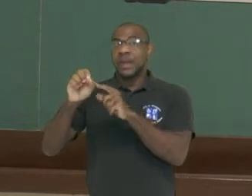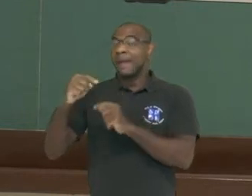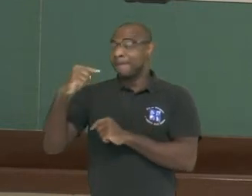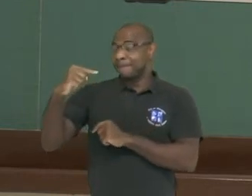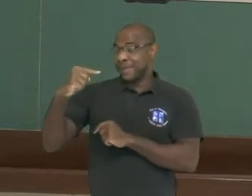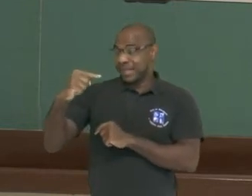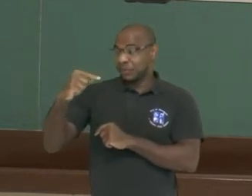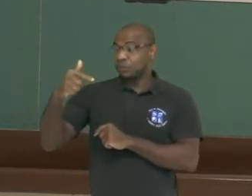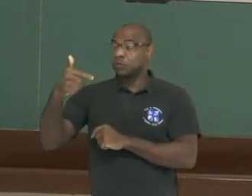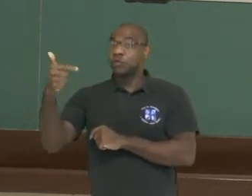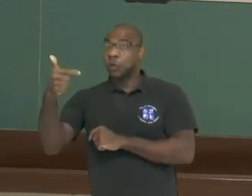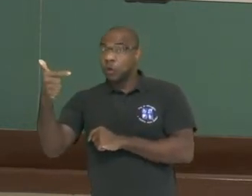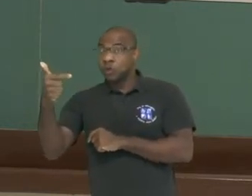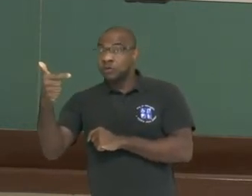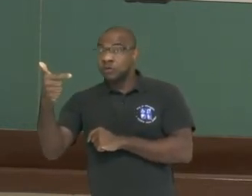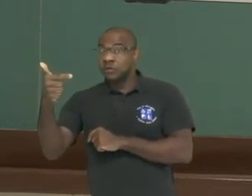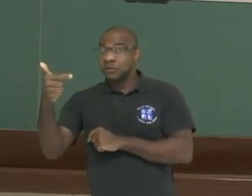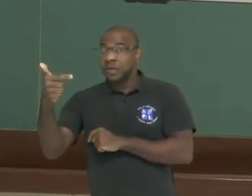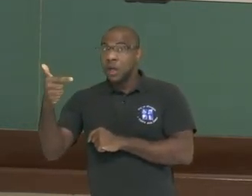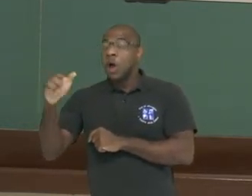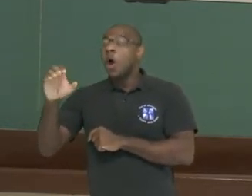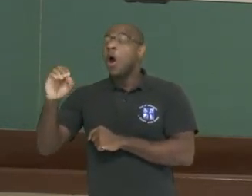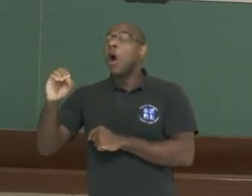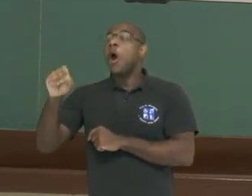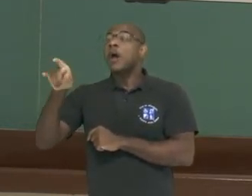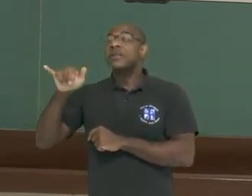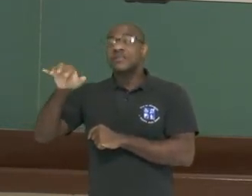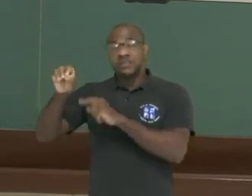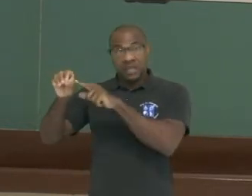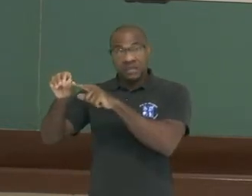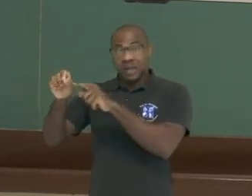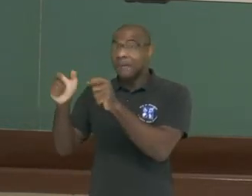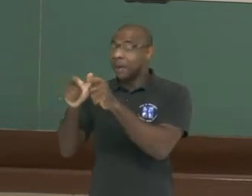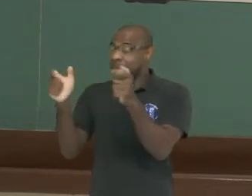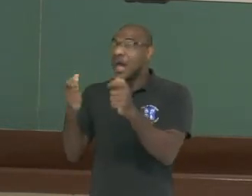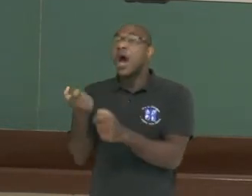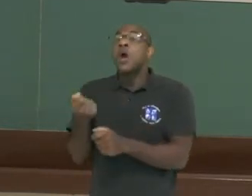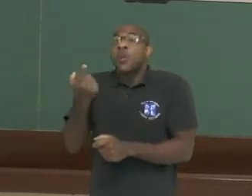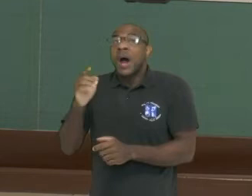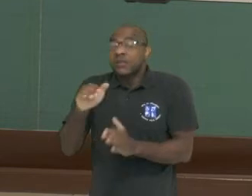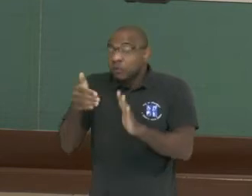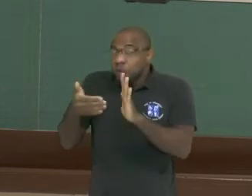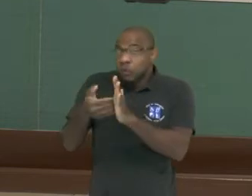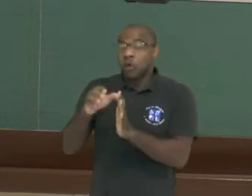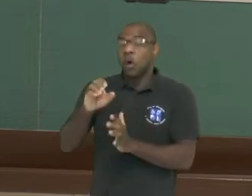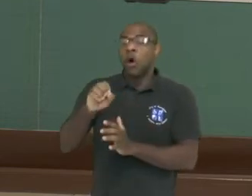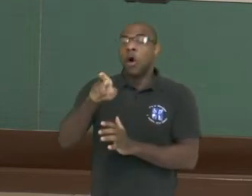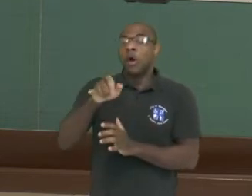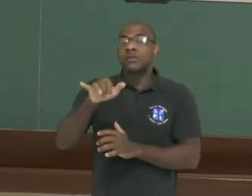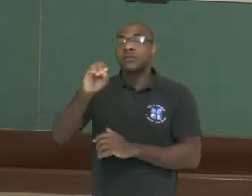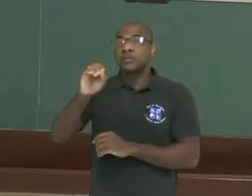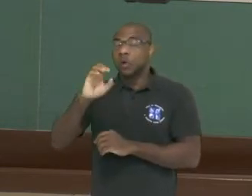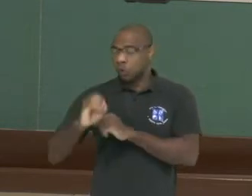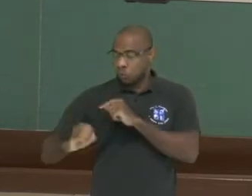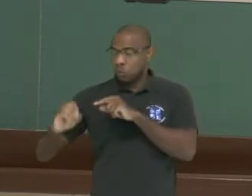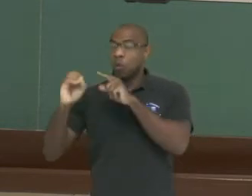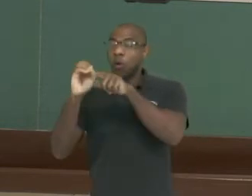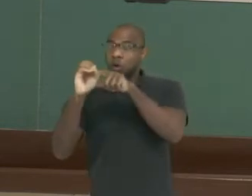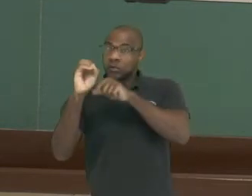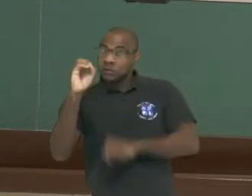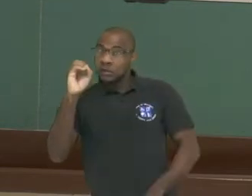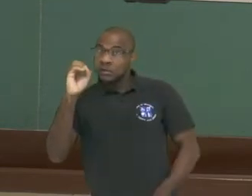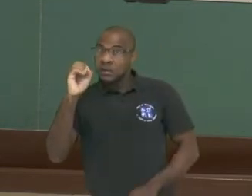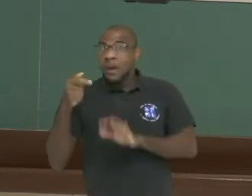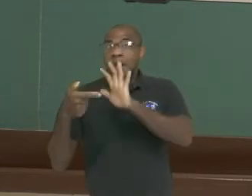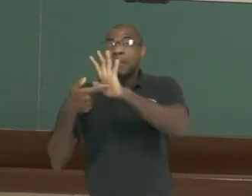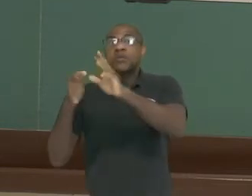oxigênio. Preste atenção nessa palavrinha aqui, maioria. Então, para quase todos os óxidos, o oxigênio vai se apresentar ali